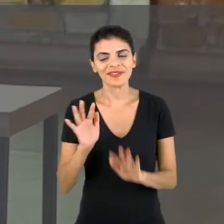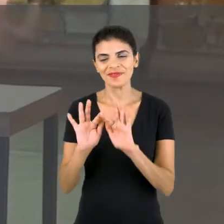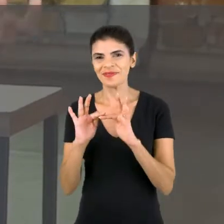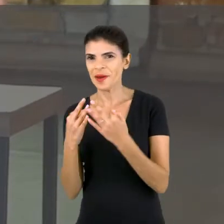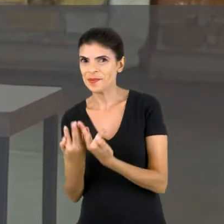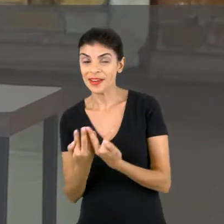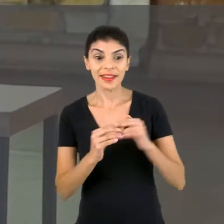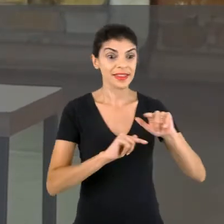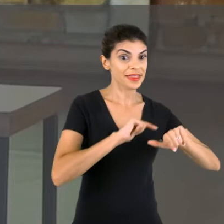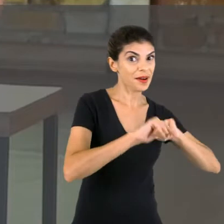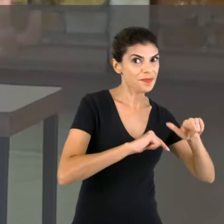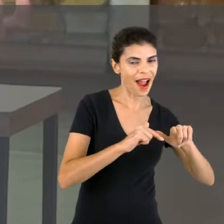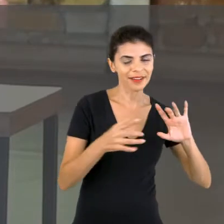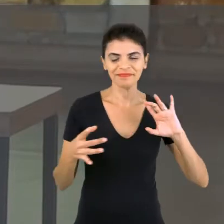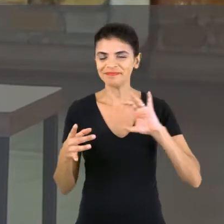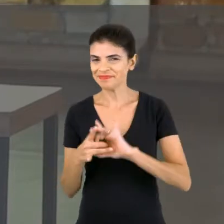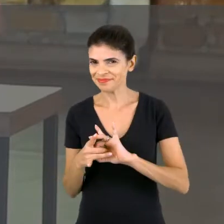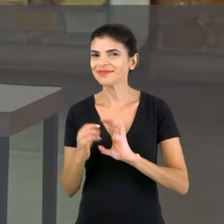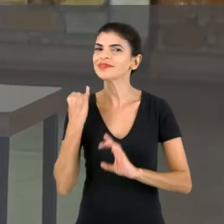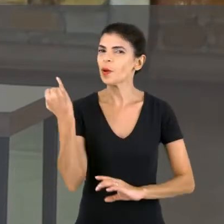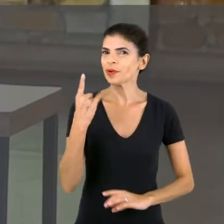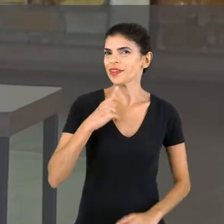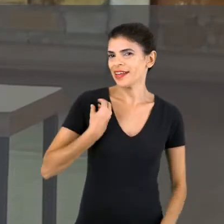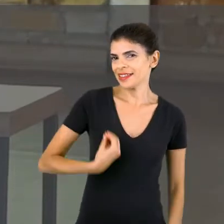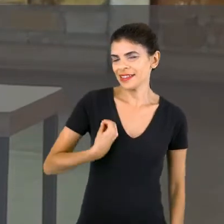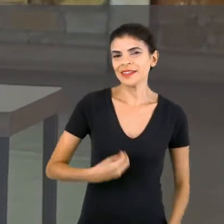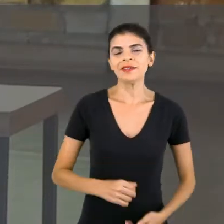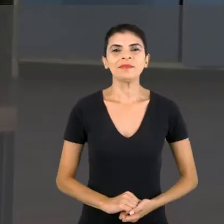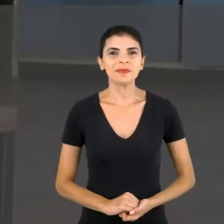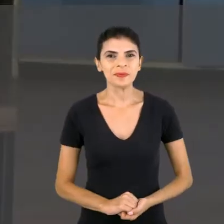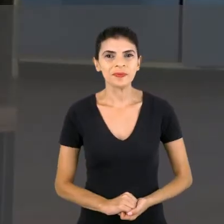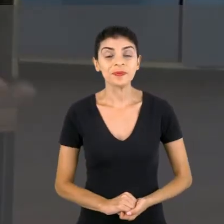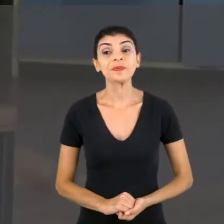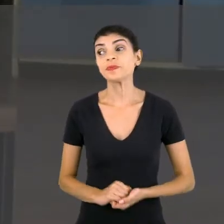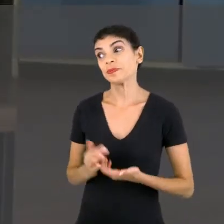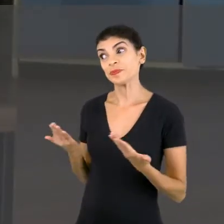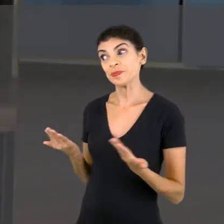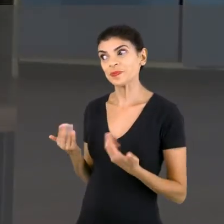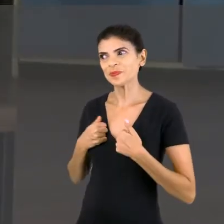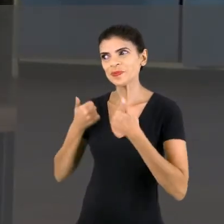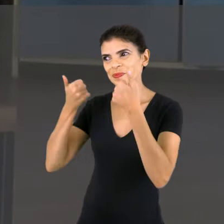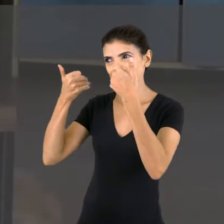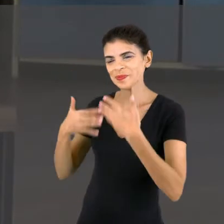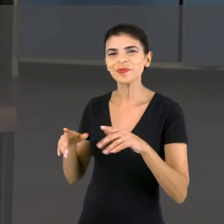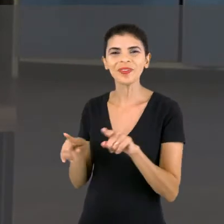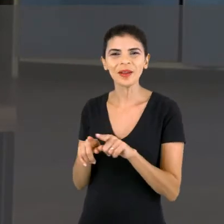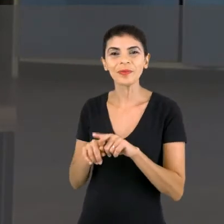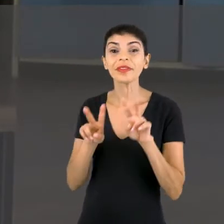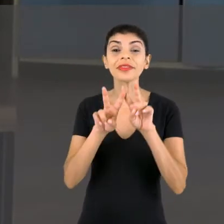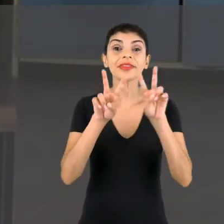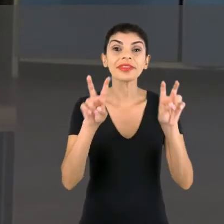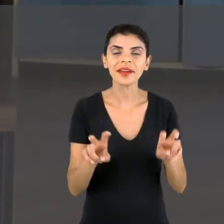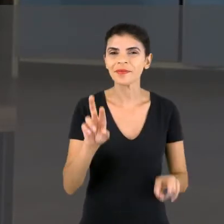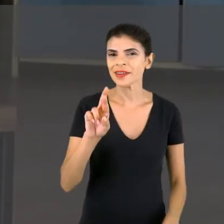amizade, família, trabalho, que é tão importante para a nossa forma de existir. Vou falar então um pouquinho